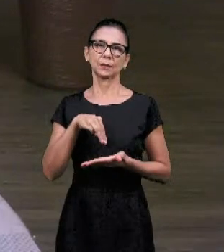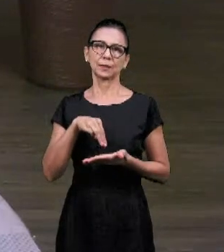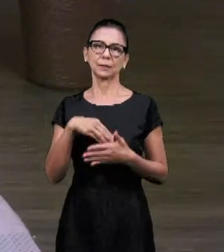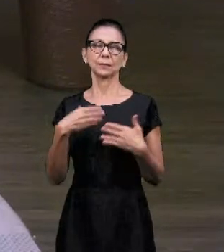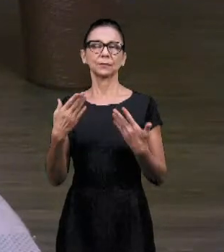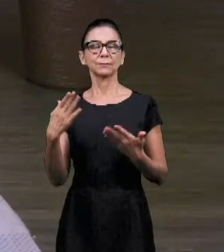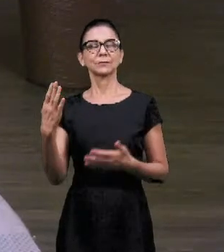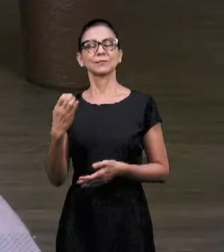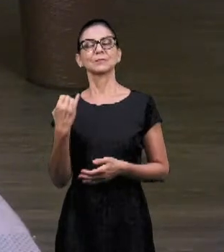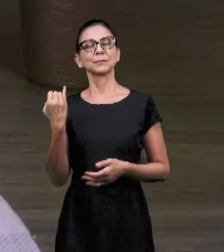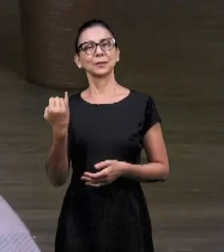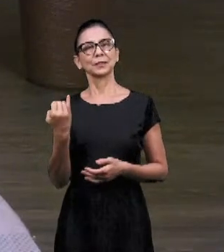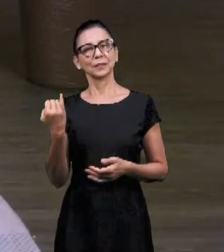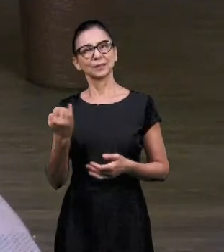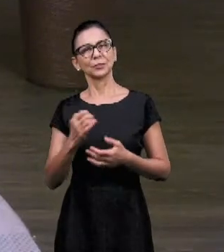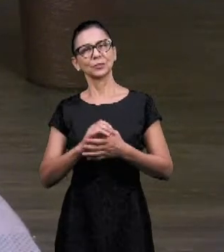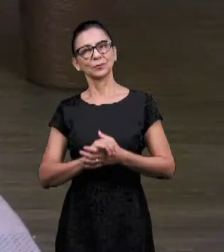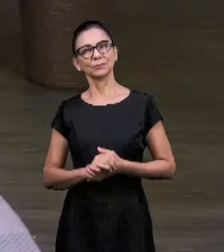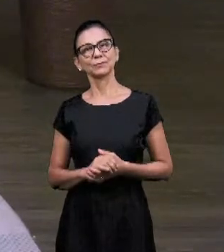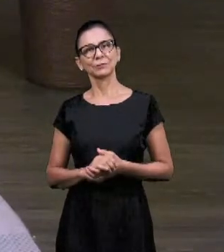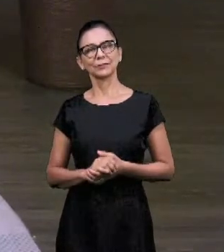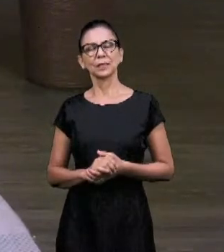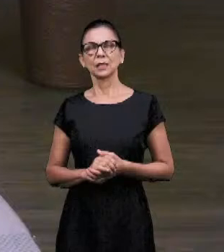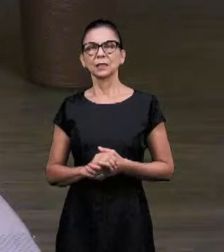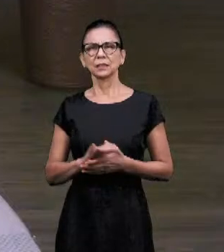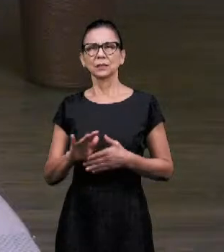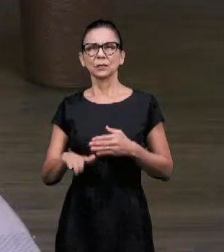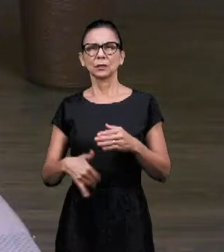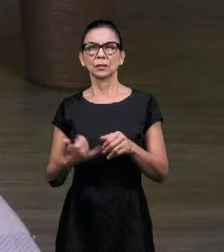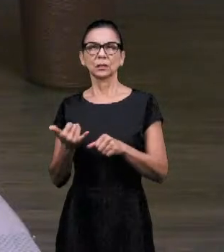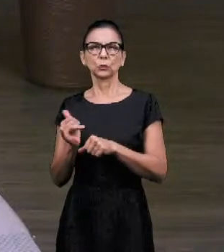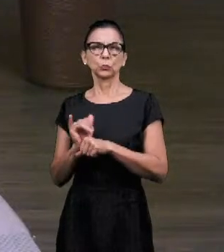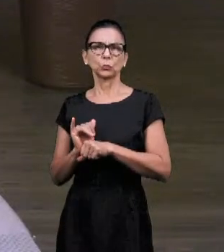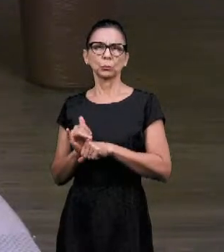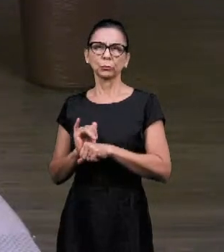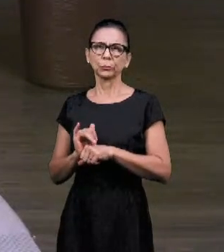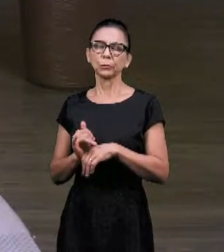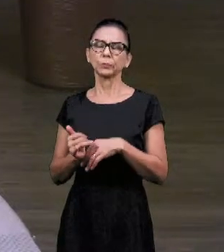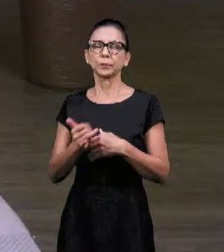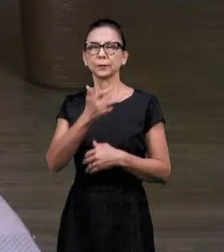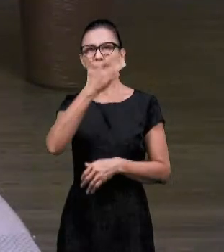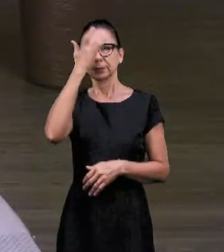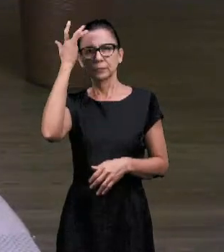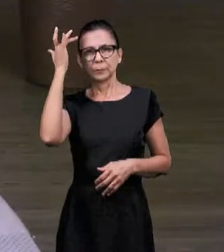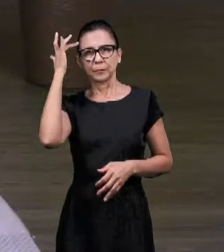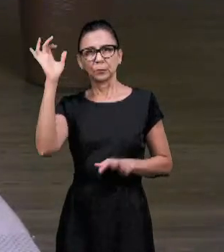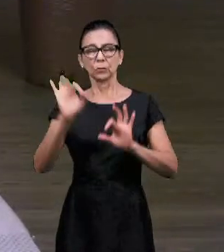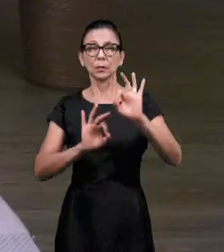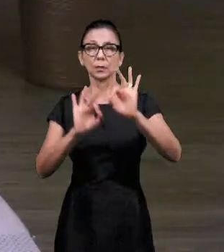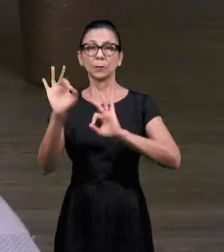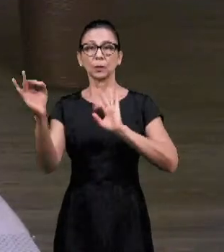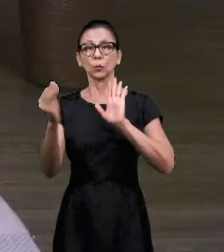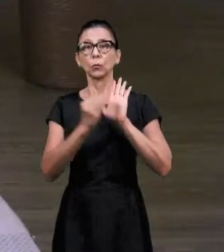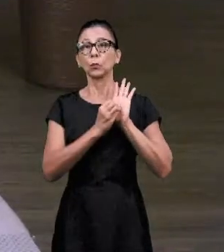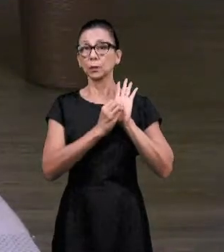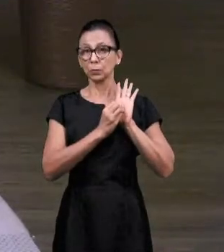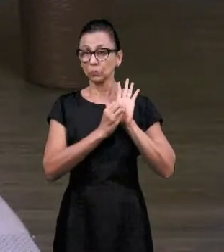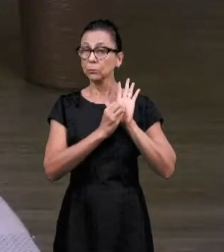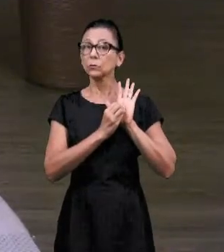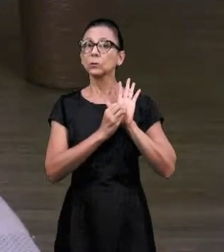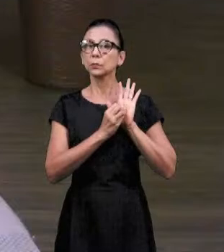dessa ação. Todos os youtubers, todas as pessoas que produzem conteúdo no YouTube sempre pedem